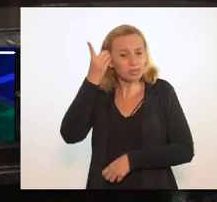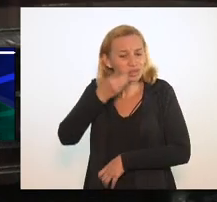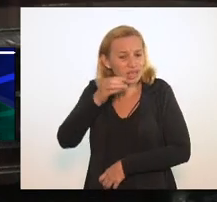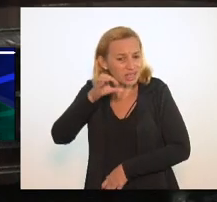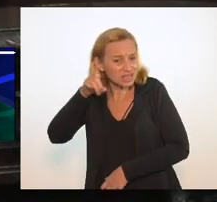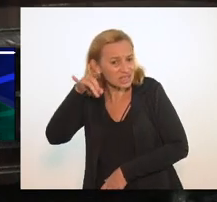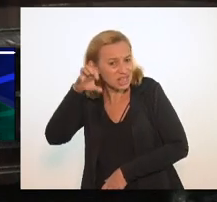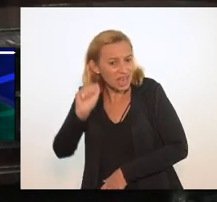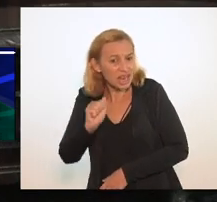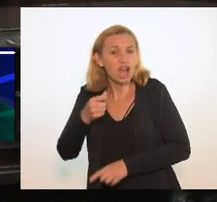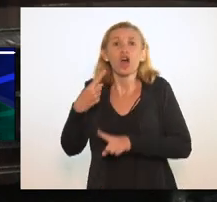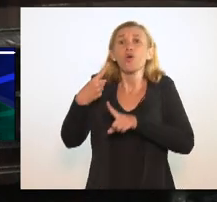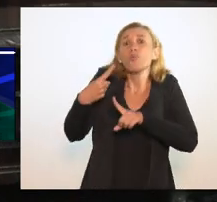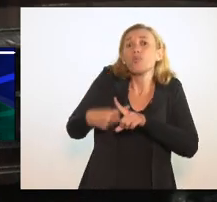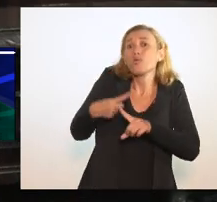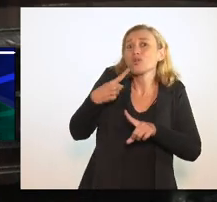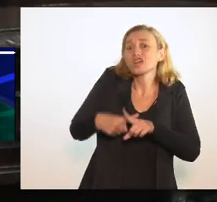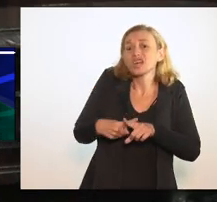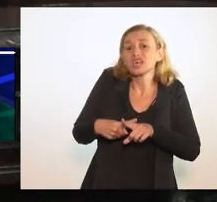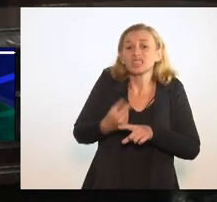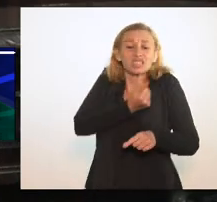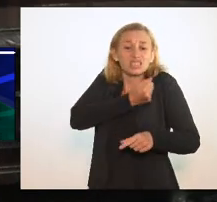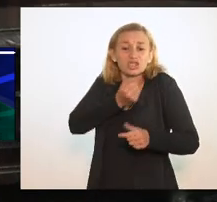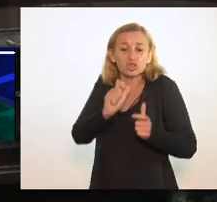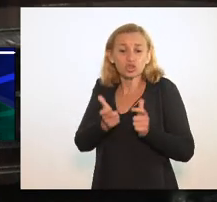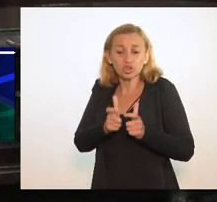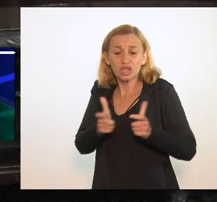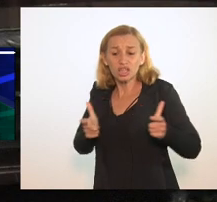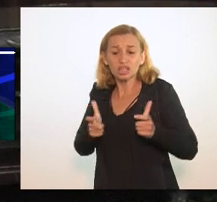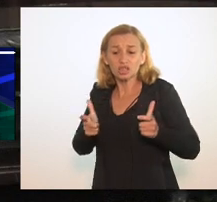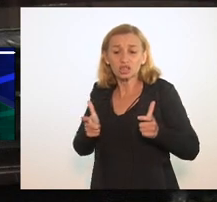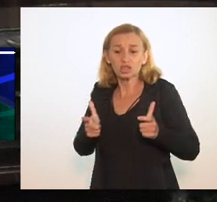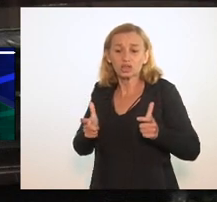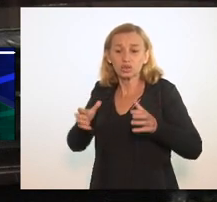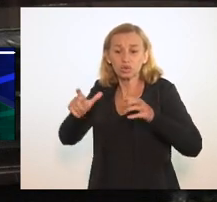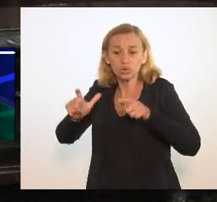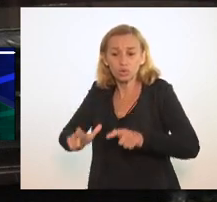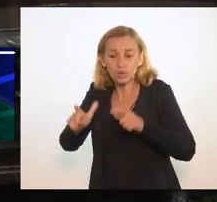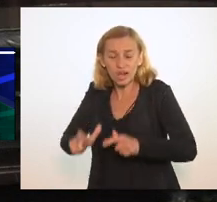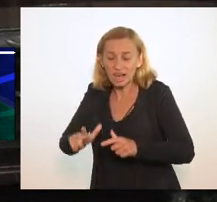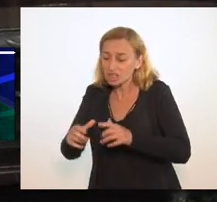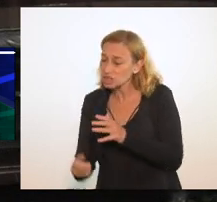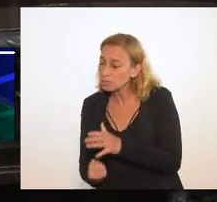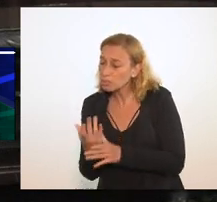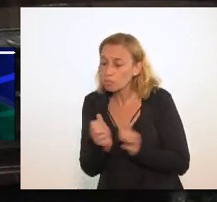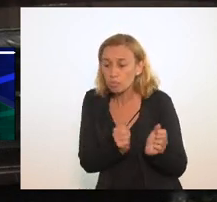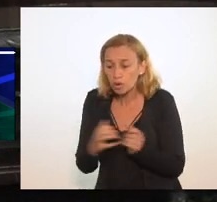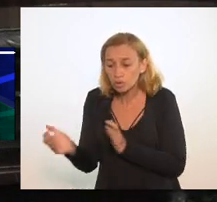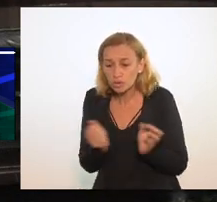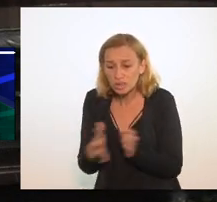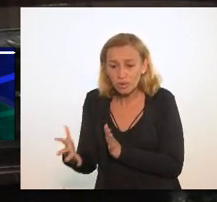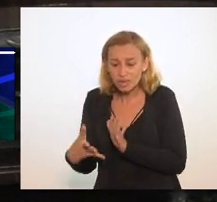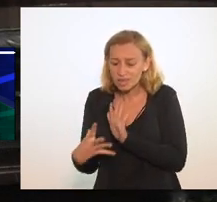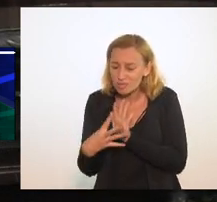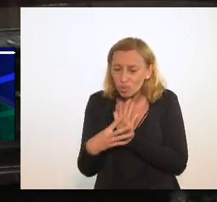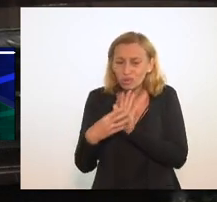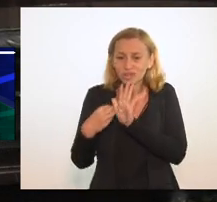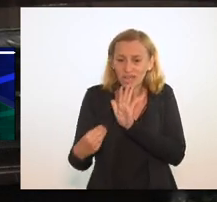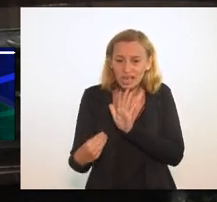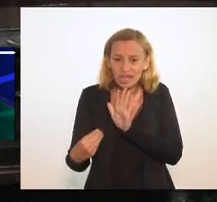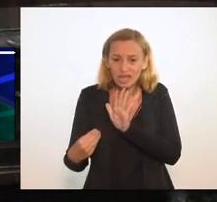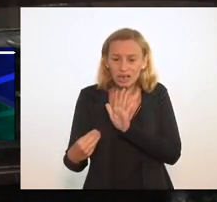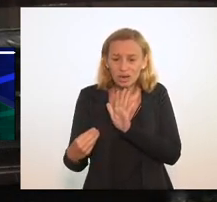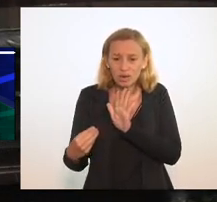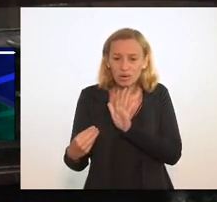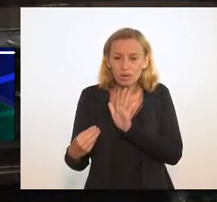porquê nesses grandes campos de produção, neste modelo implantado, neste modelo atual